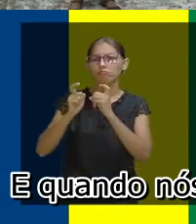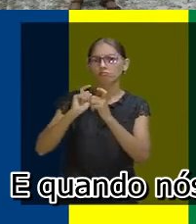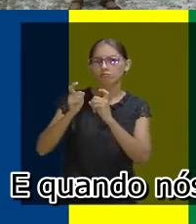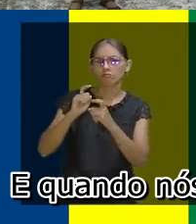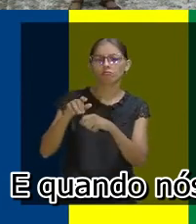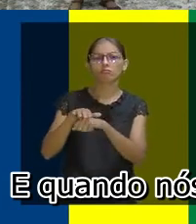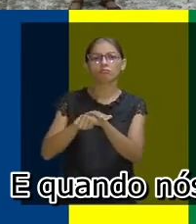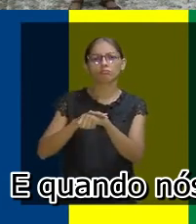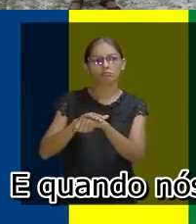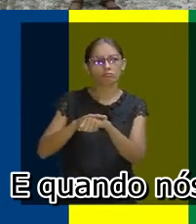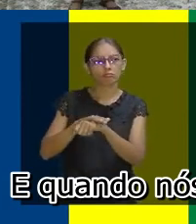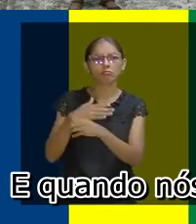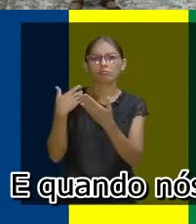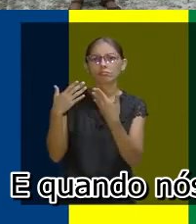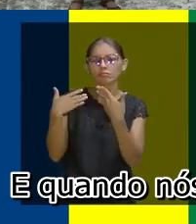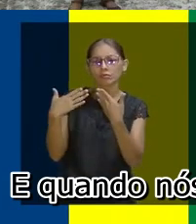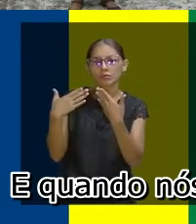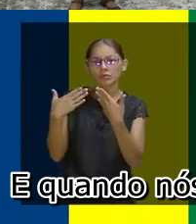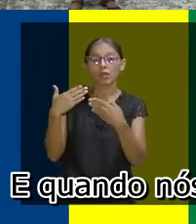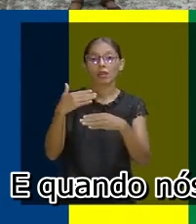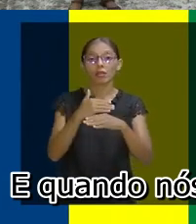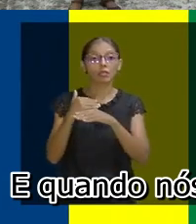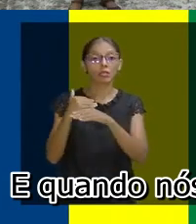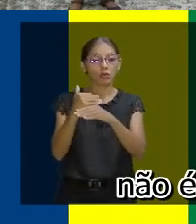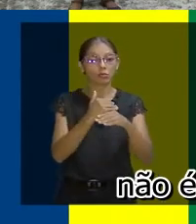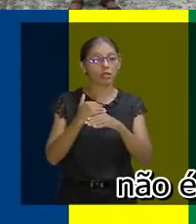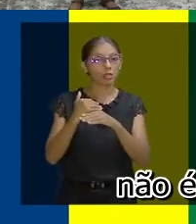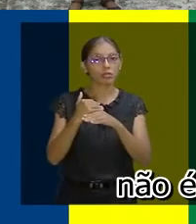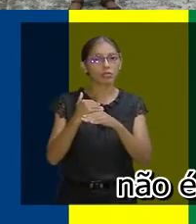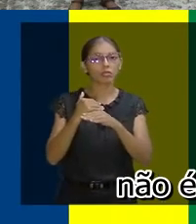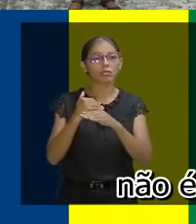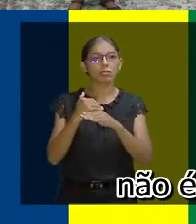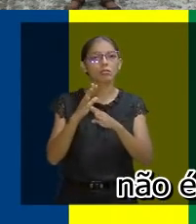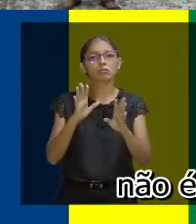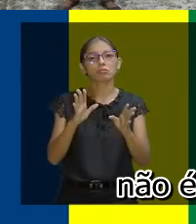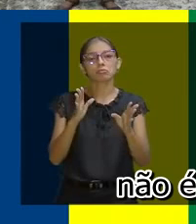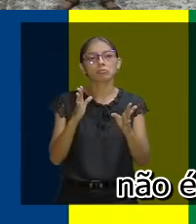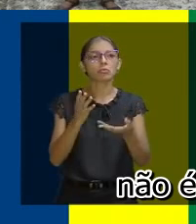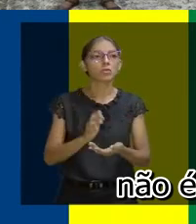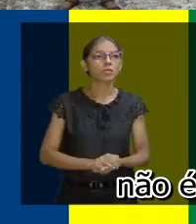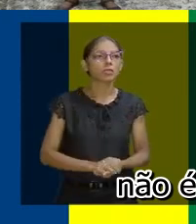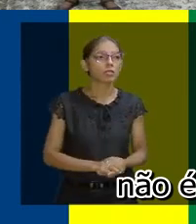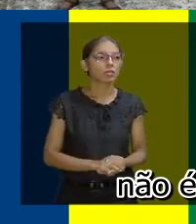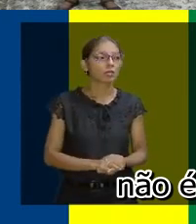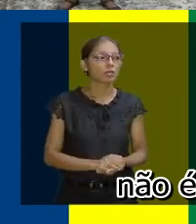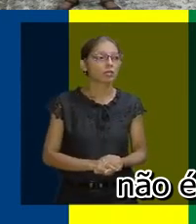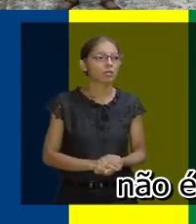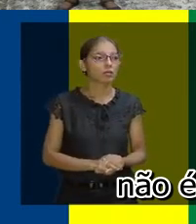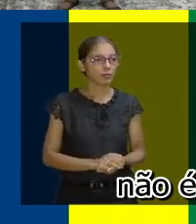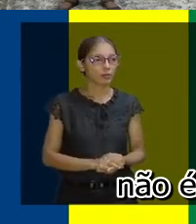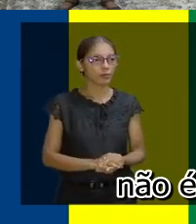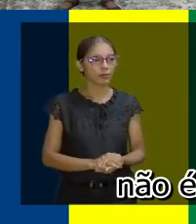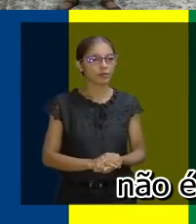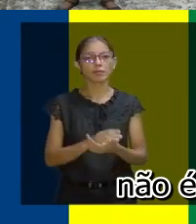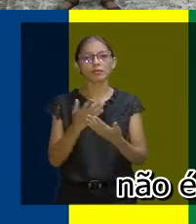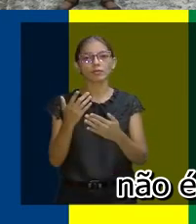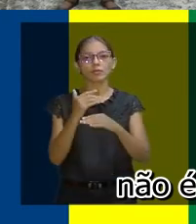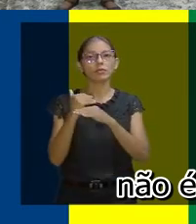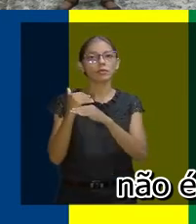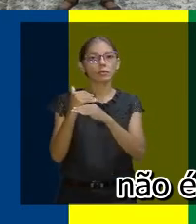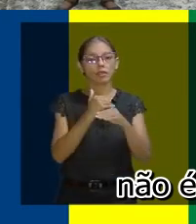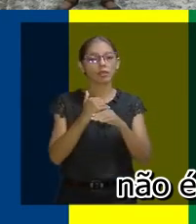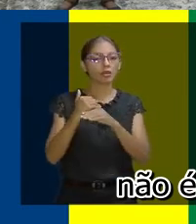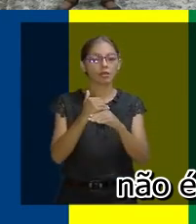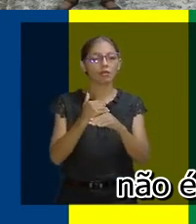implementamos discussões sobre igualdade, não é uma igualdade formal. É uma